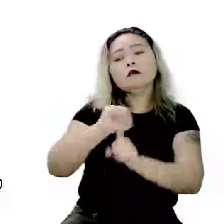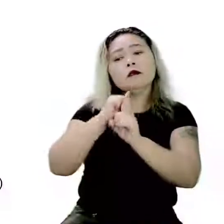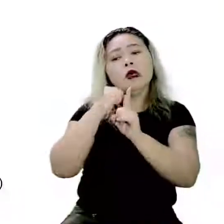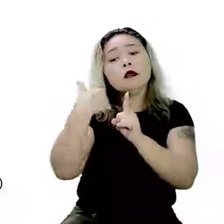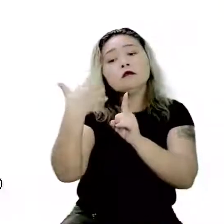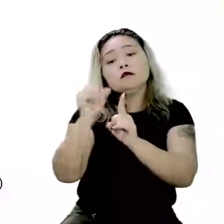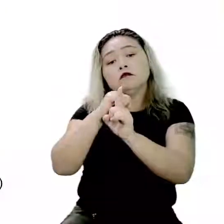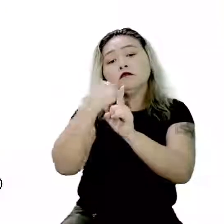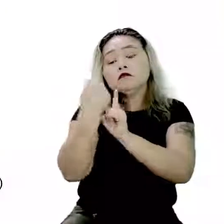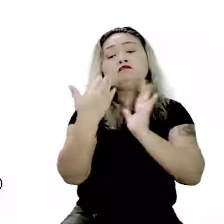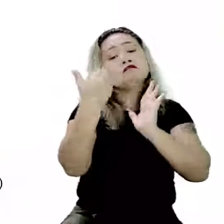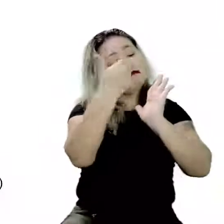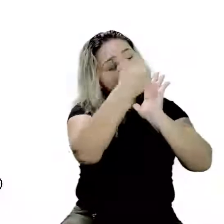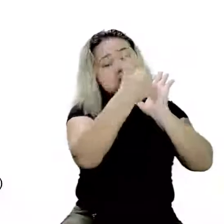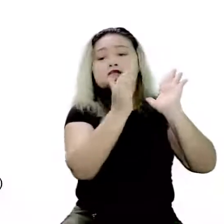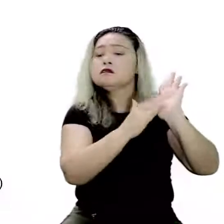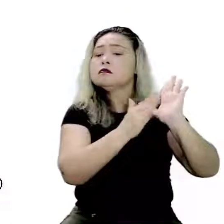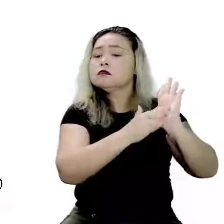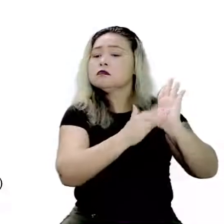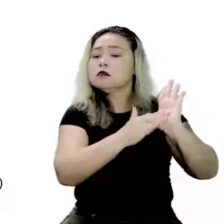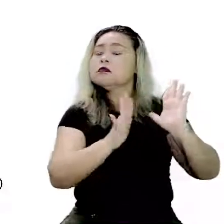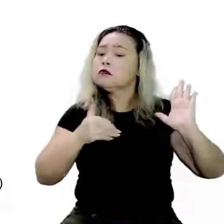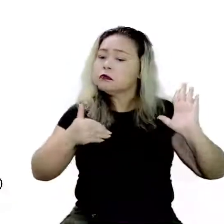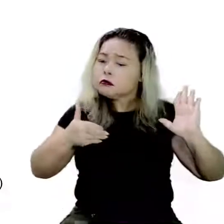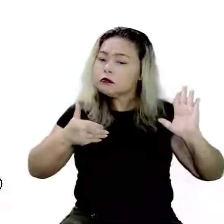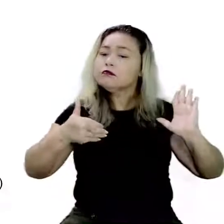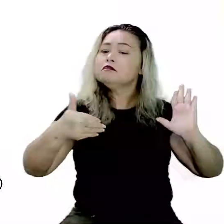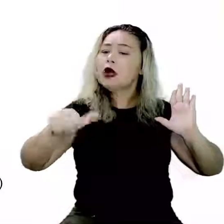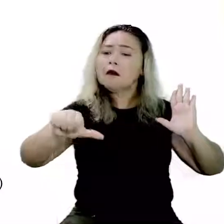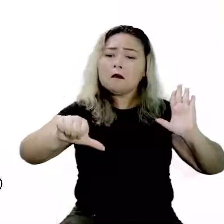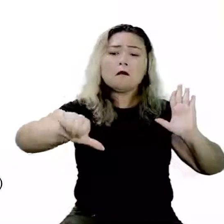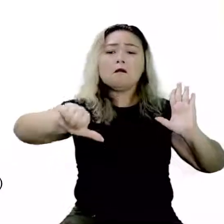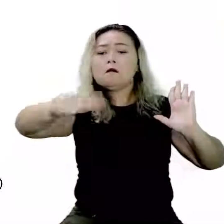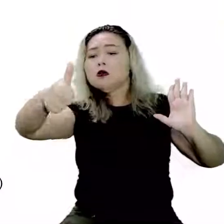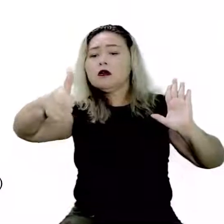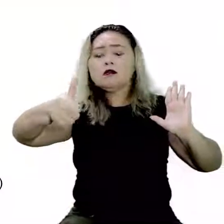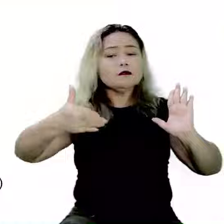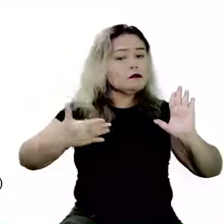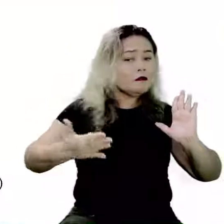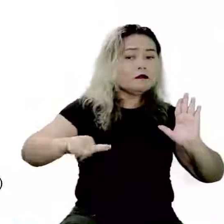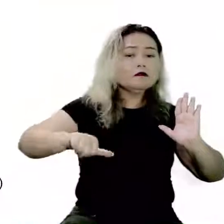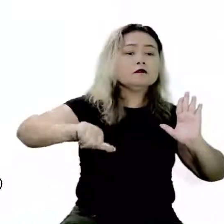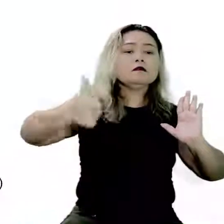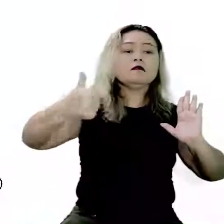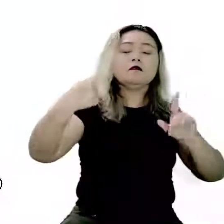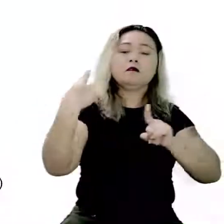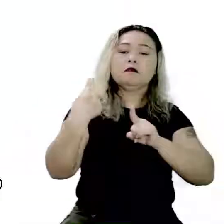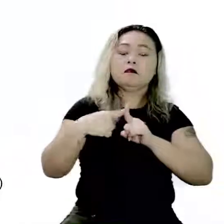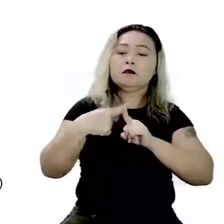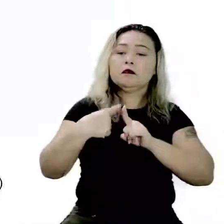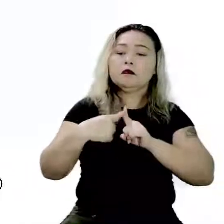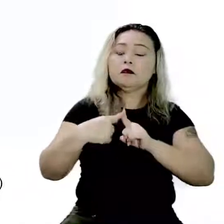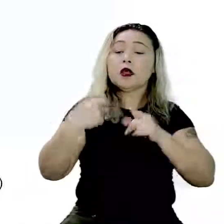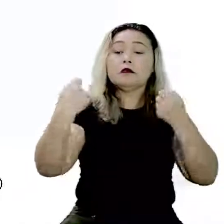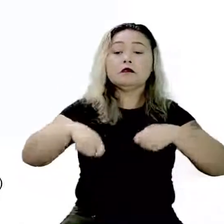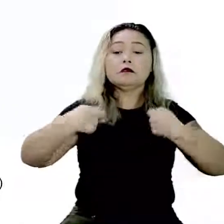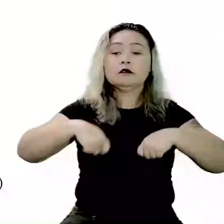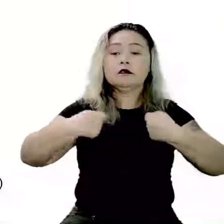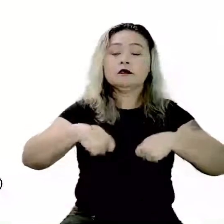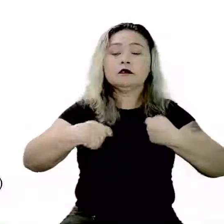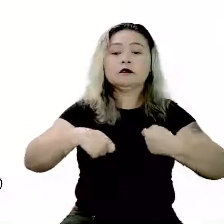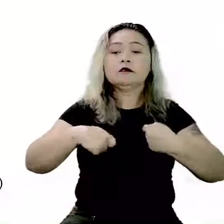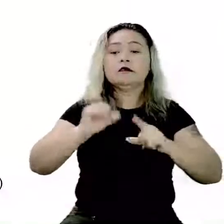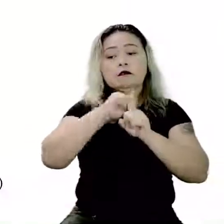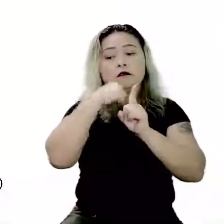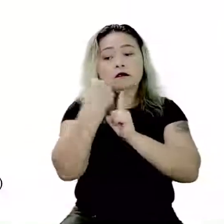socialmente uma proposta realmente que se iniciava ali, por isso que se fala pioneira, porque a gente realmente precisava de